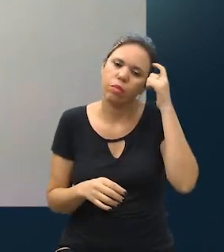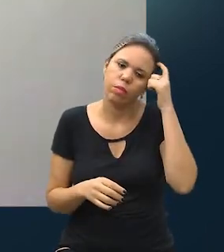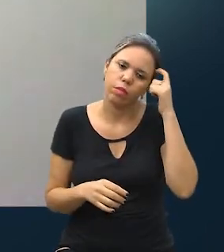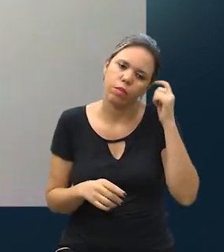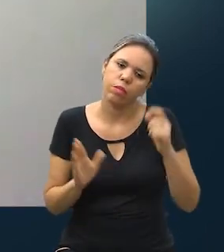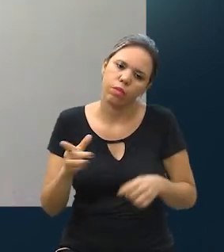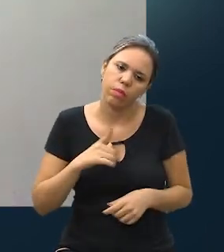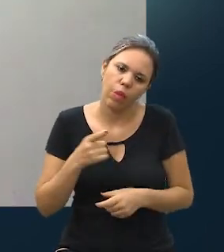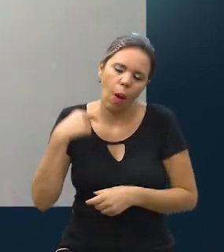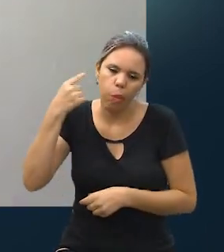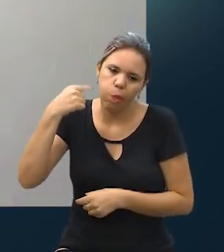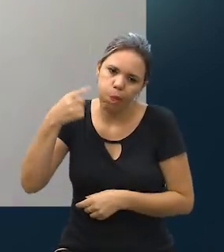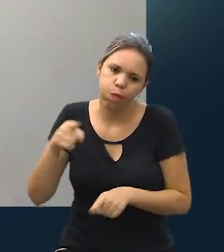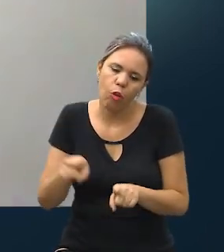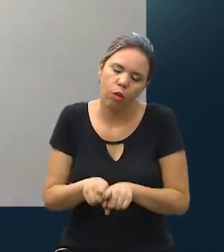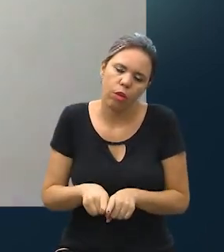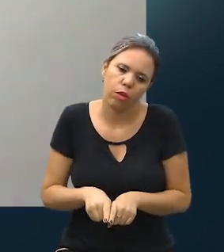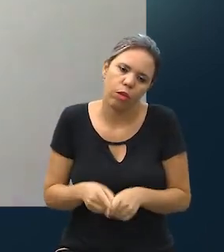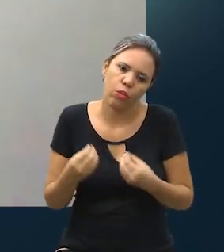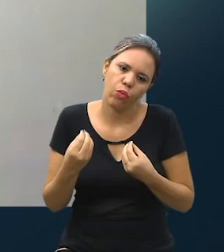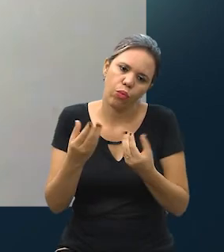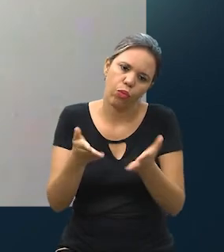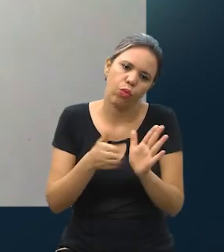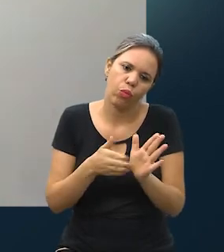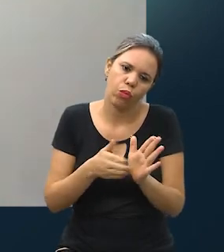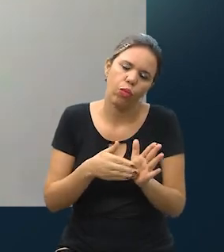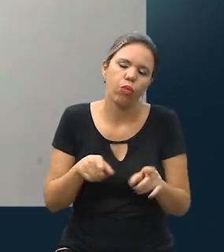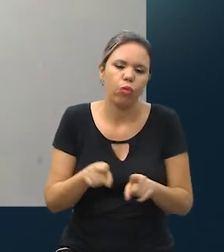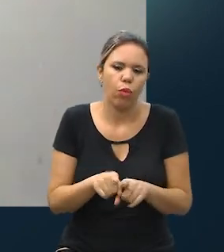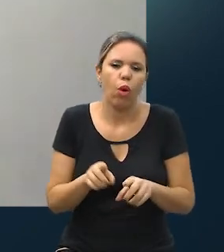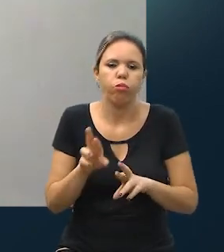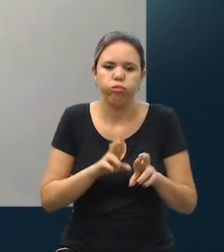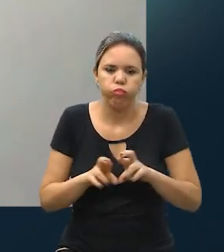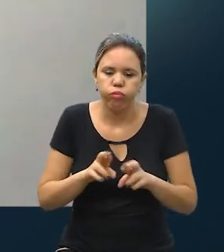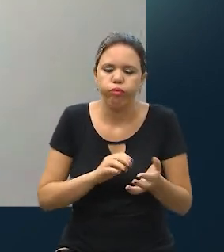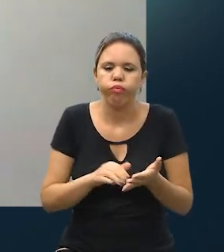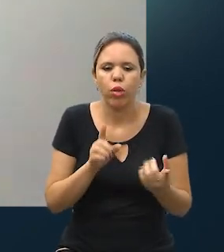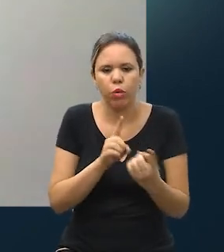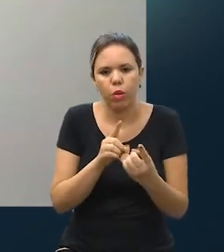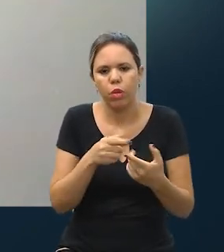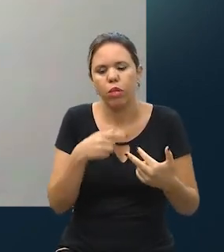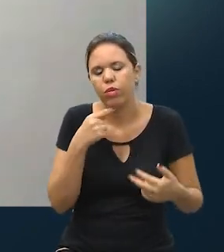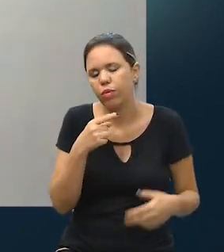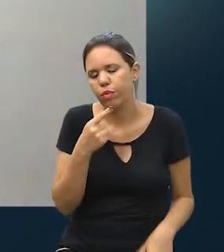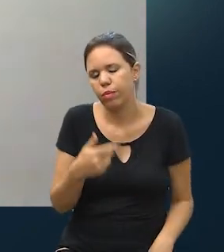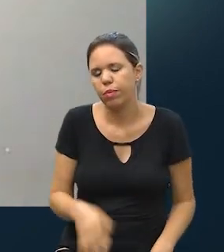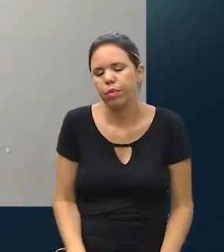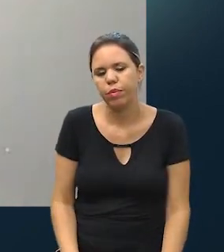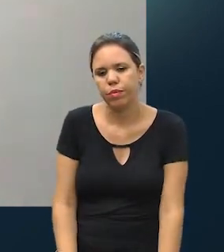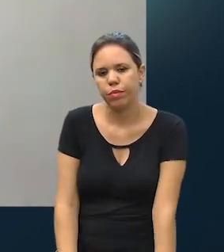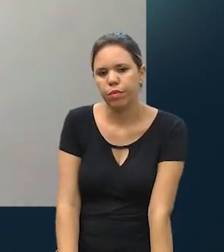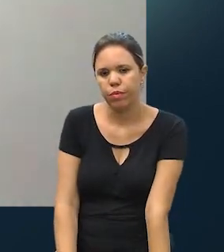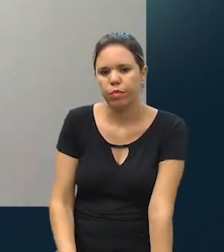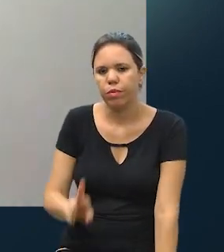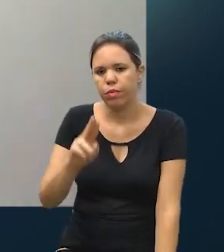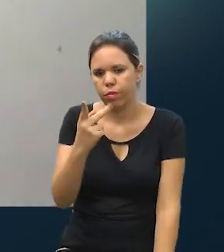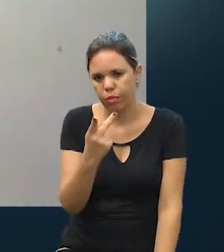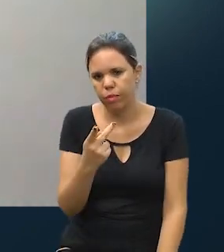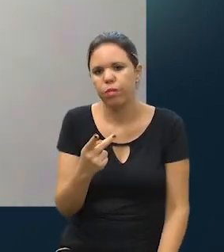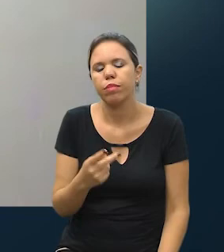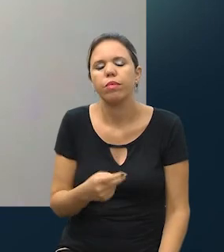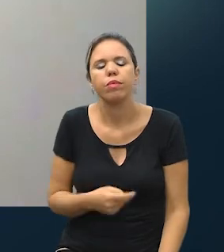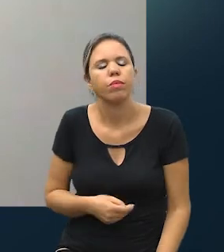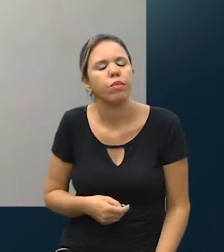tem advogado oferecendo consultoria jurídica e recursos